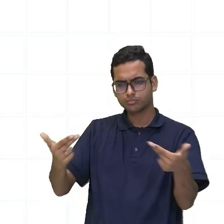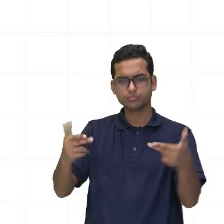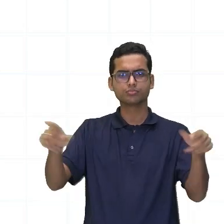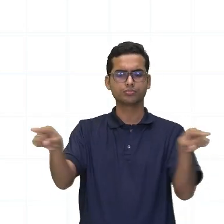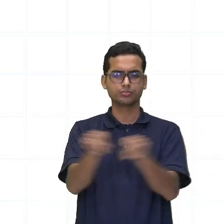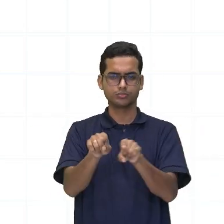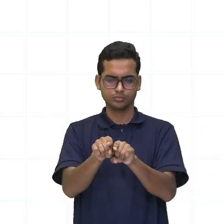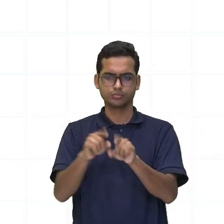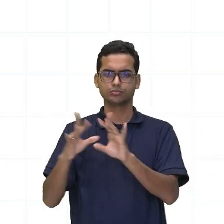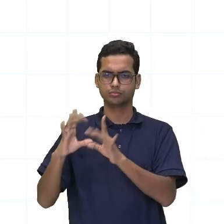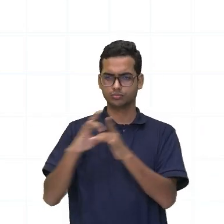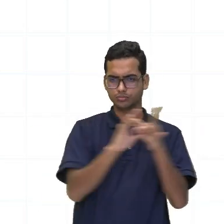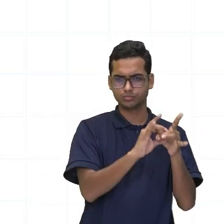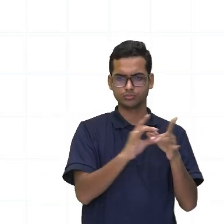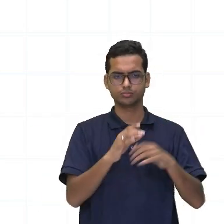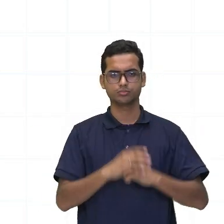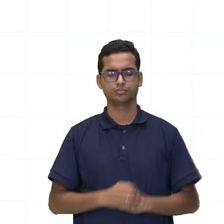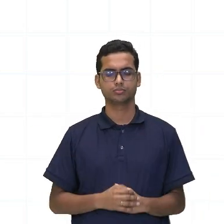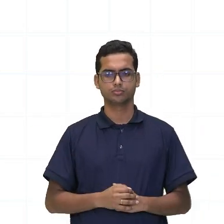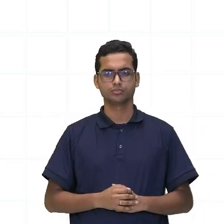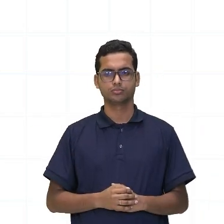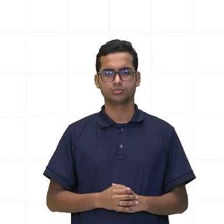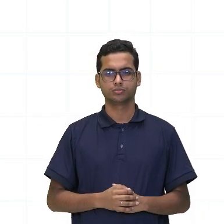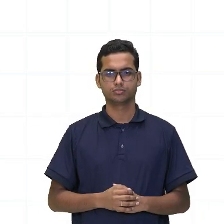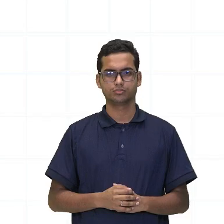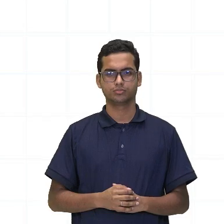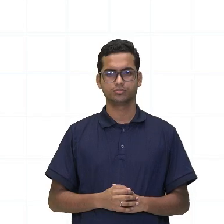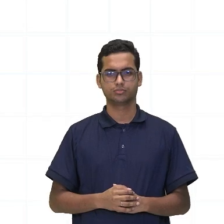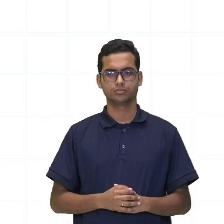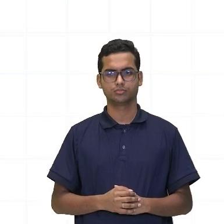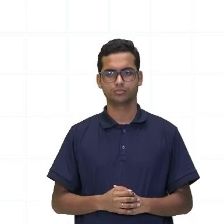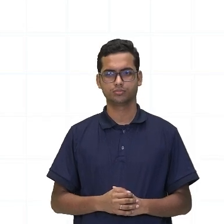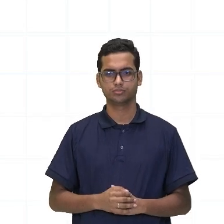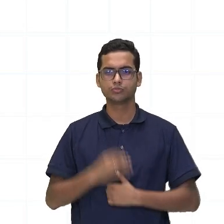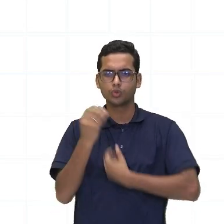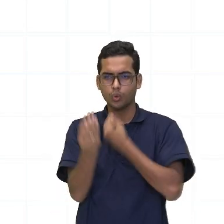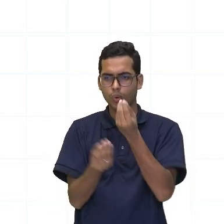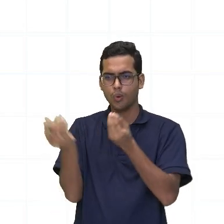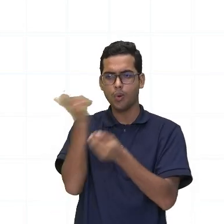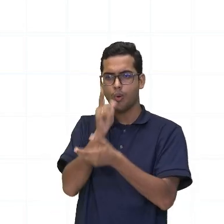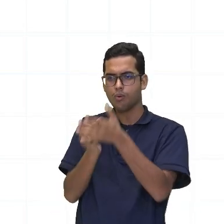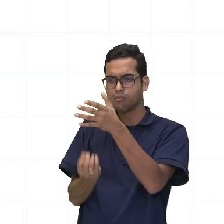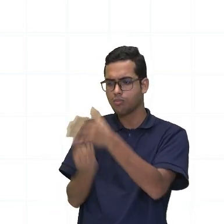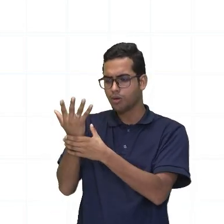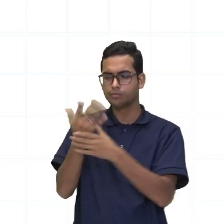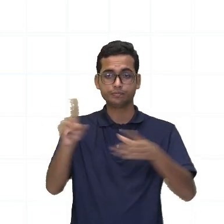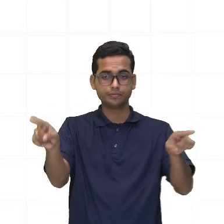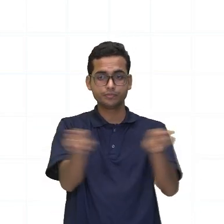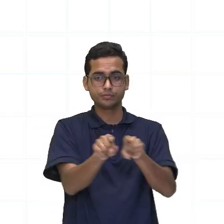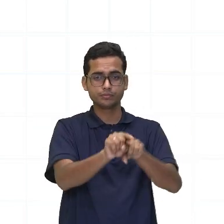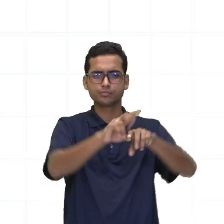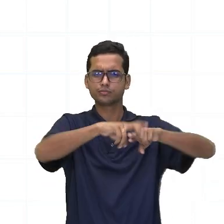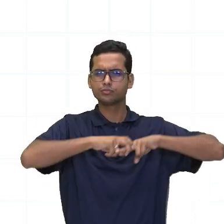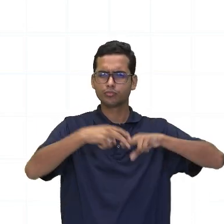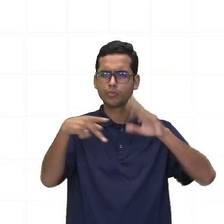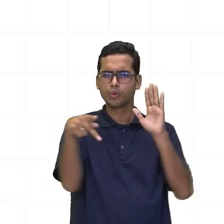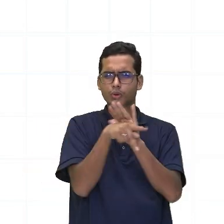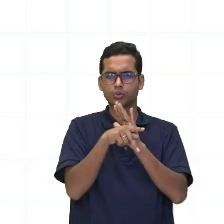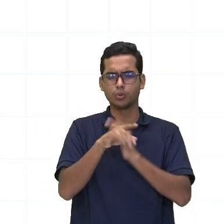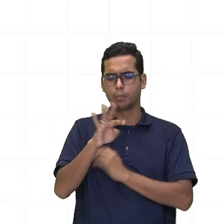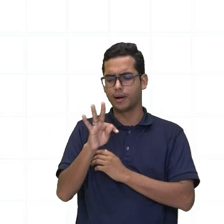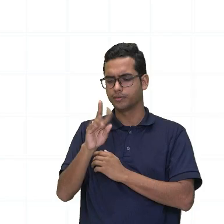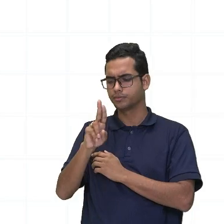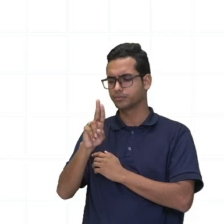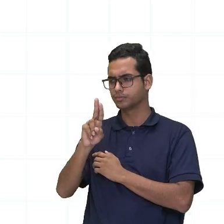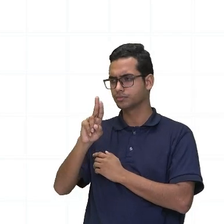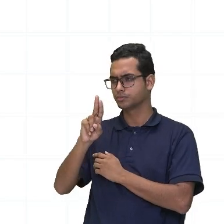nesse aspectos. E como era construída e por que as tumbas, né,